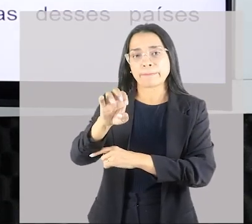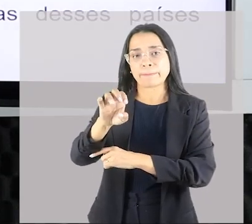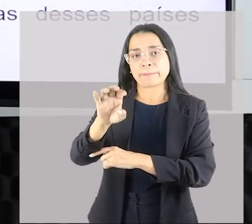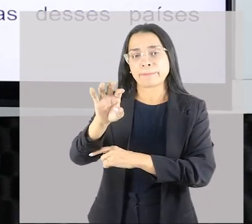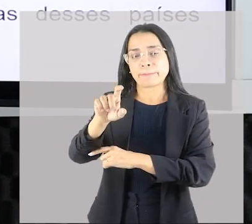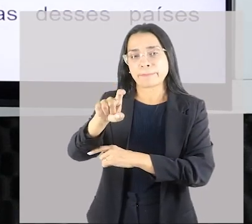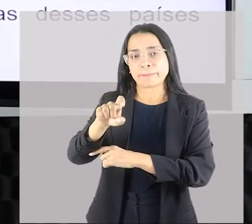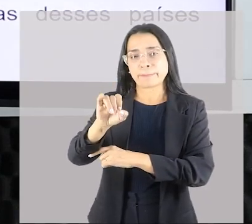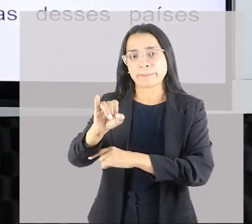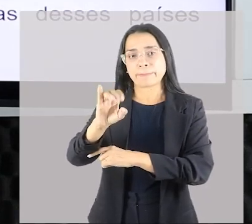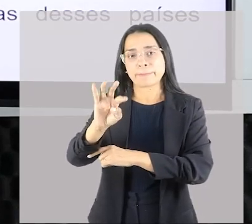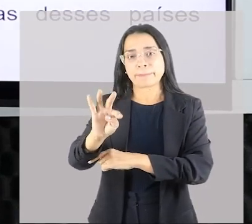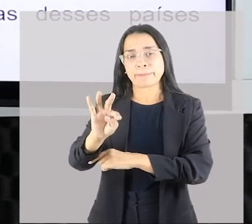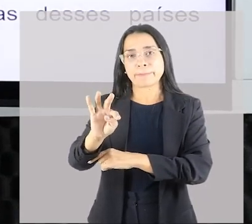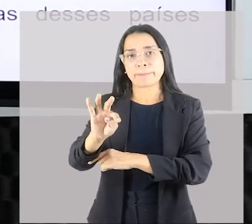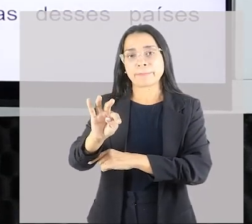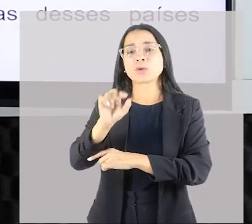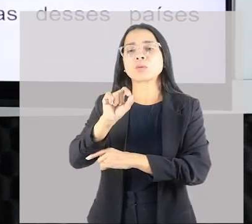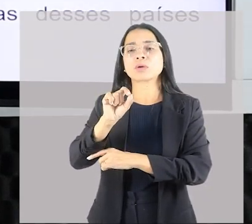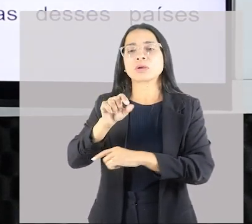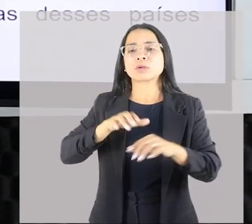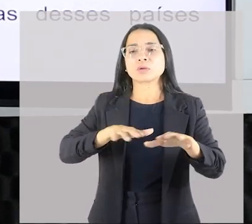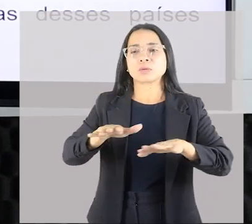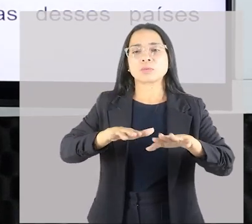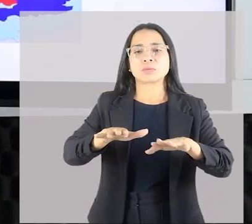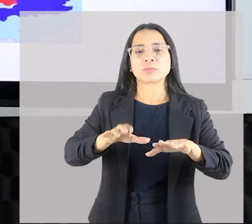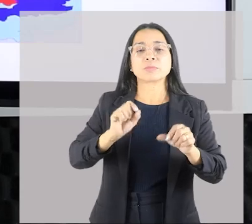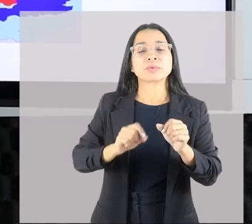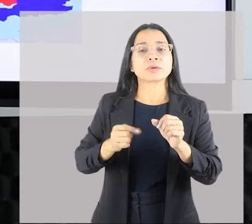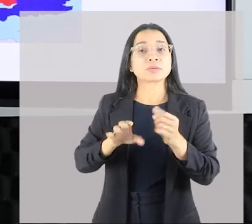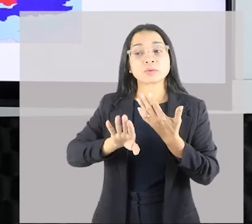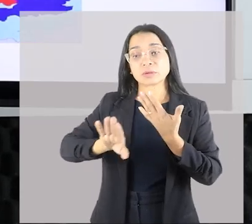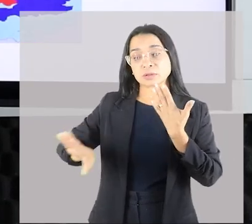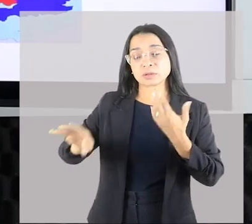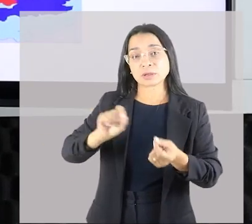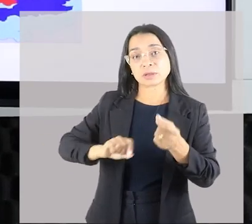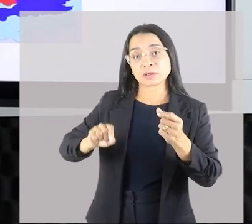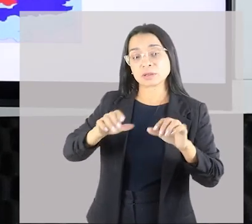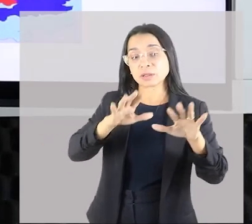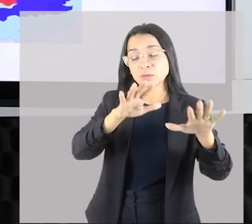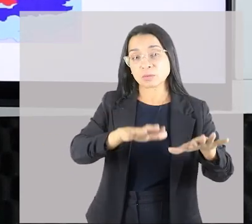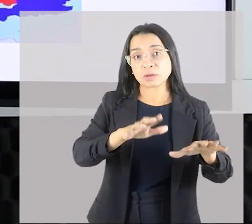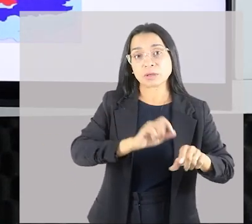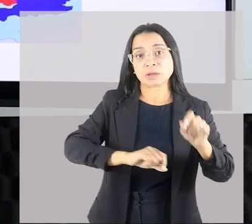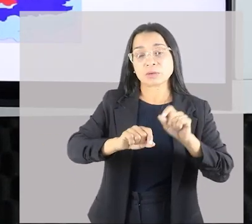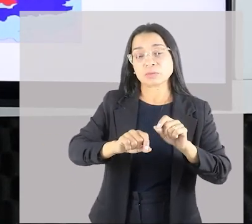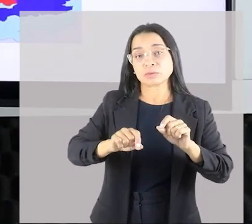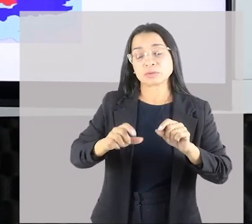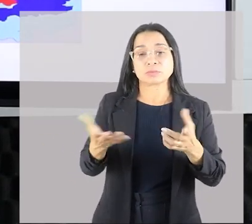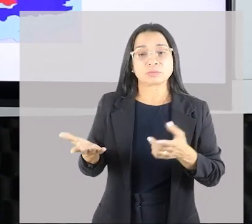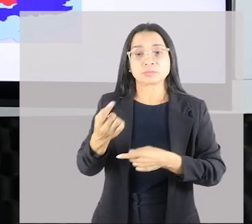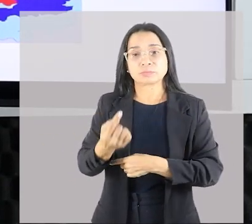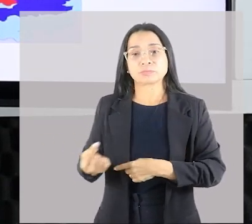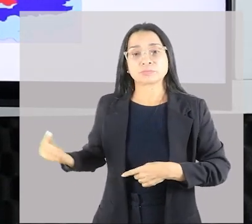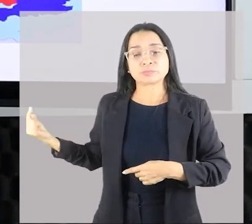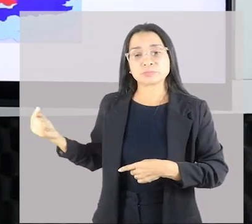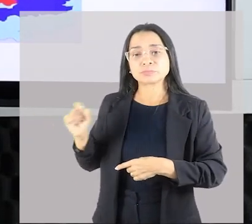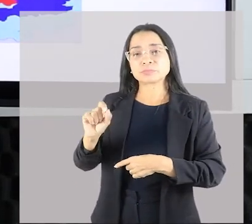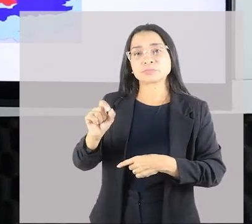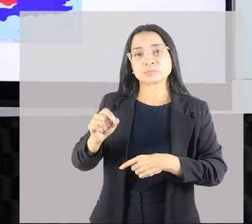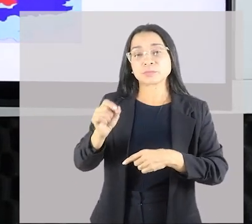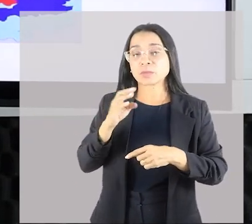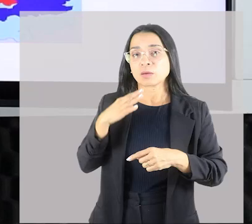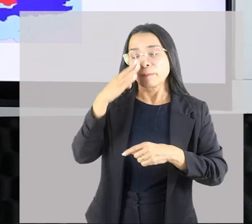bloco europeu, da União Europeia. Acredito que você sabe que recentemente esse país, essa estrutura, o Reino Unido, que é um